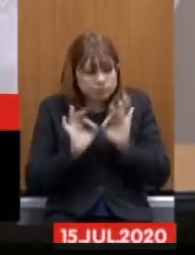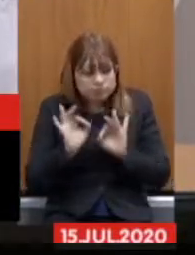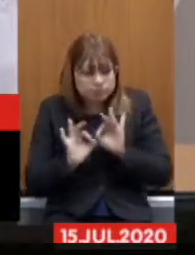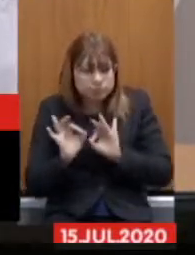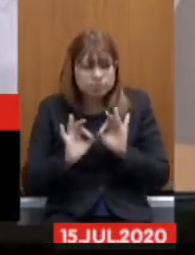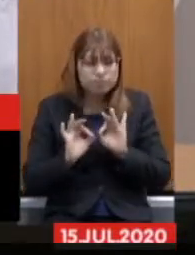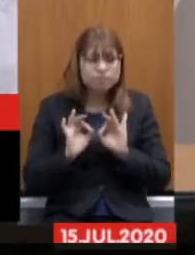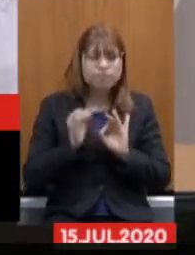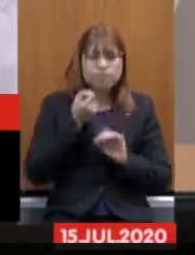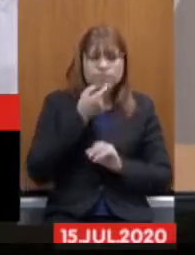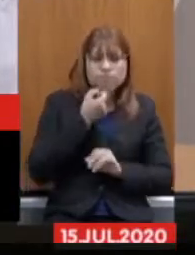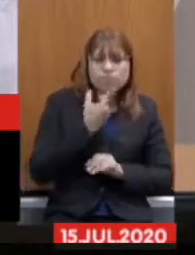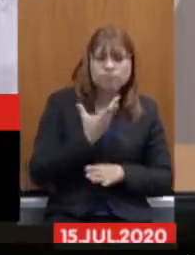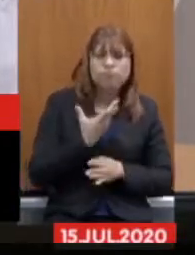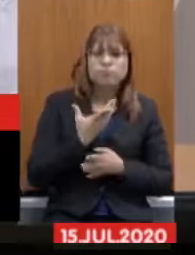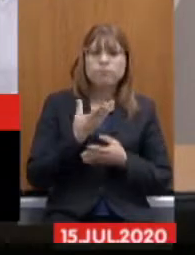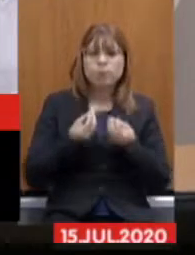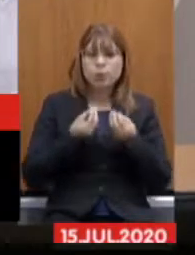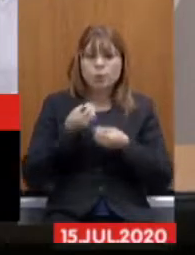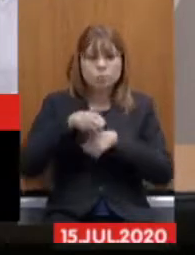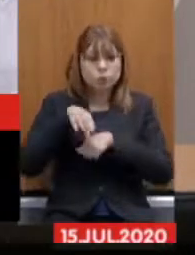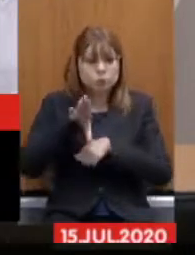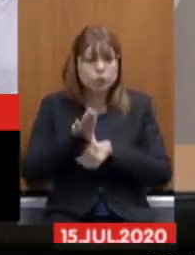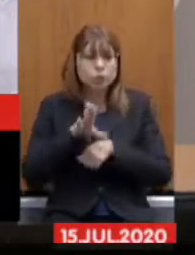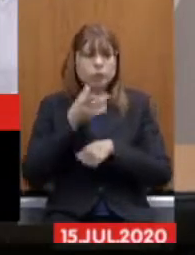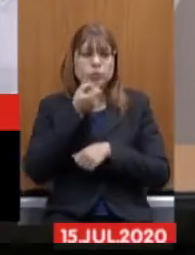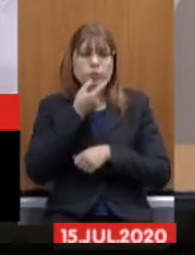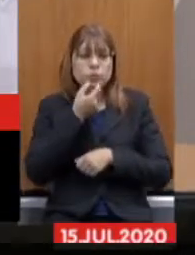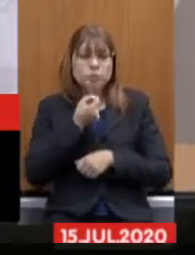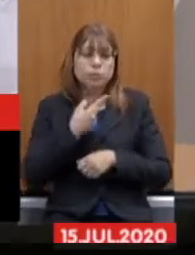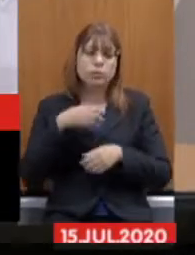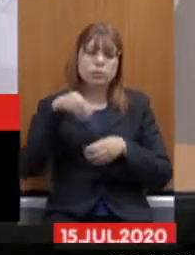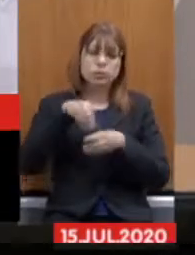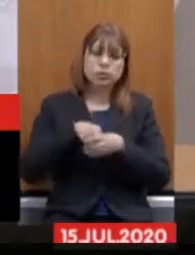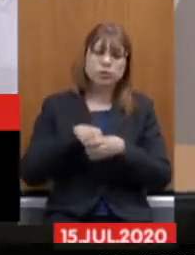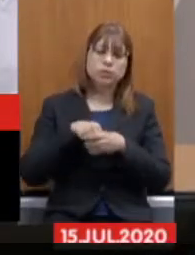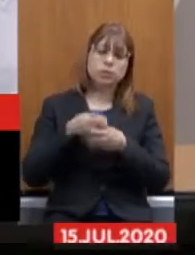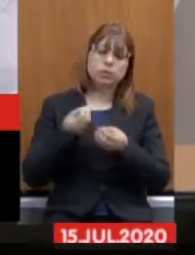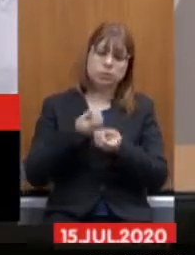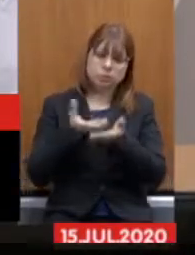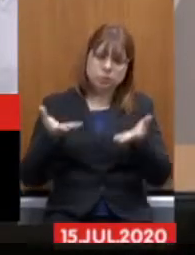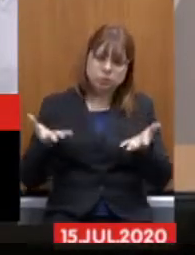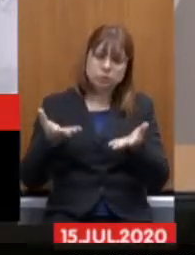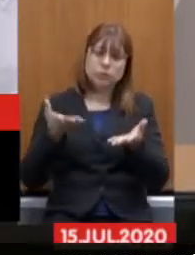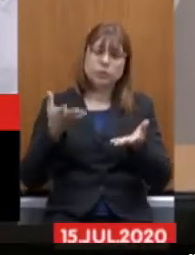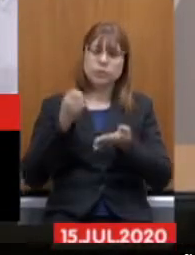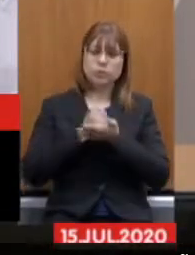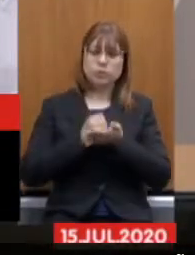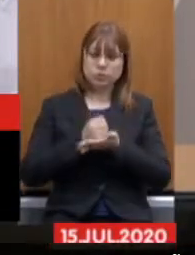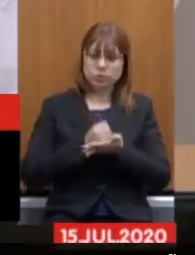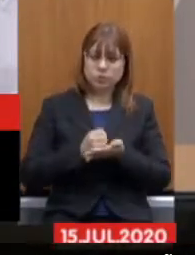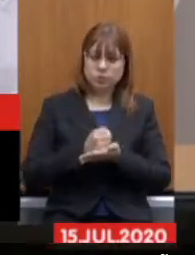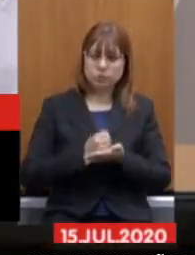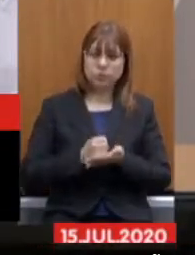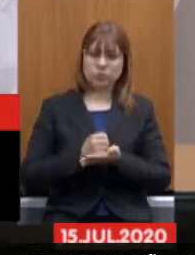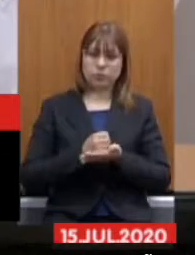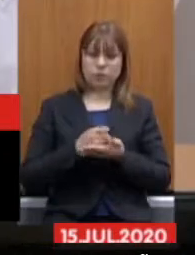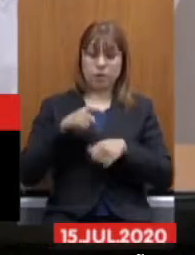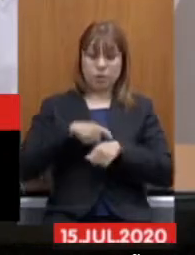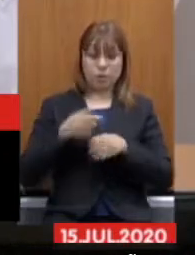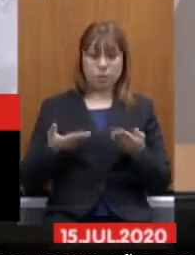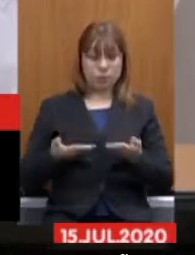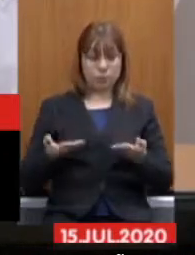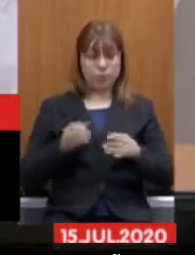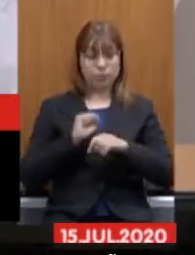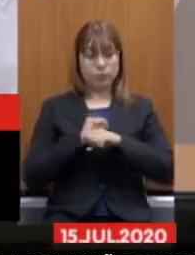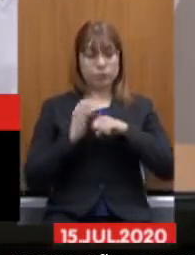a dispensação destes medicamentos em farmácias drogarias dispensação de forma racional né em tempo de pandemia